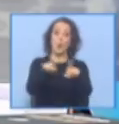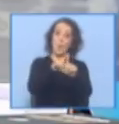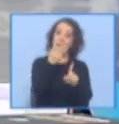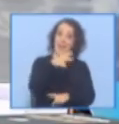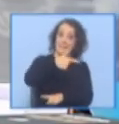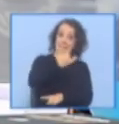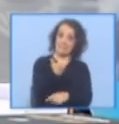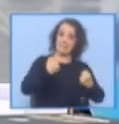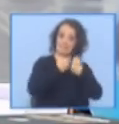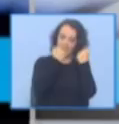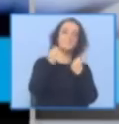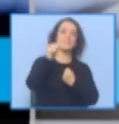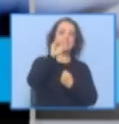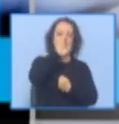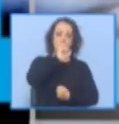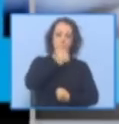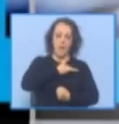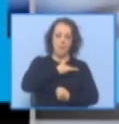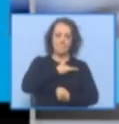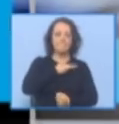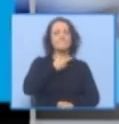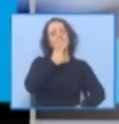Exatamente, se fizermos este exercício de compreensão,